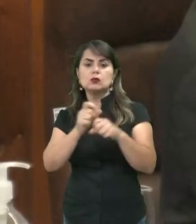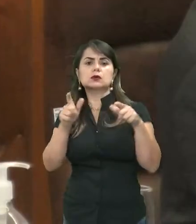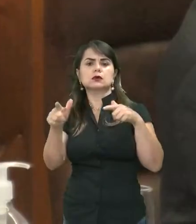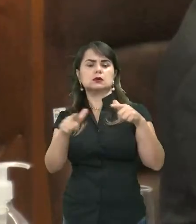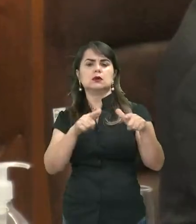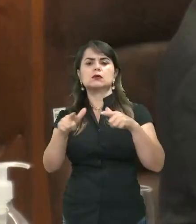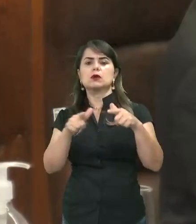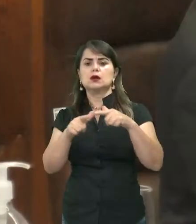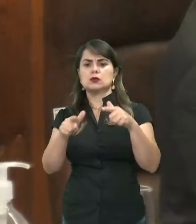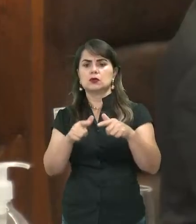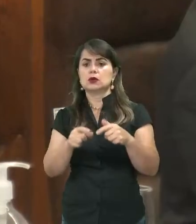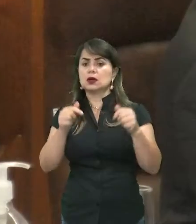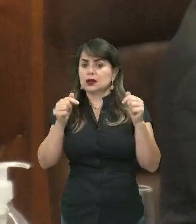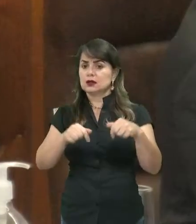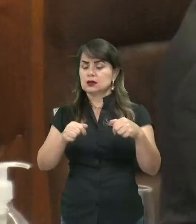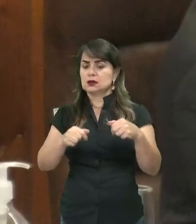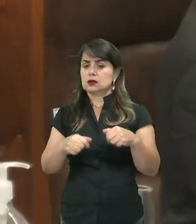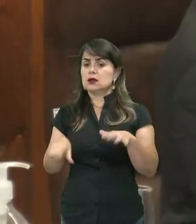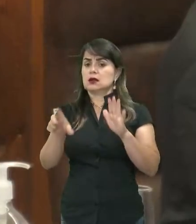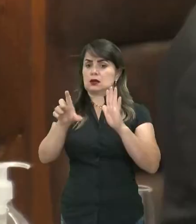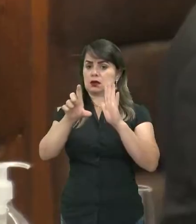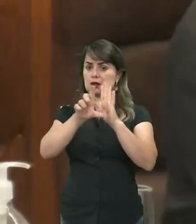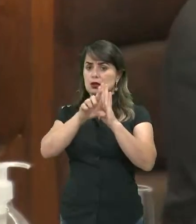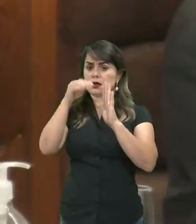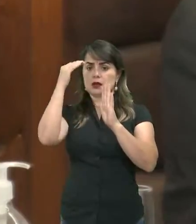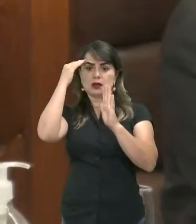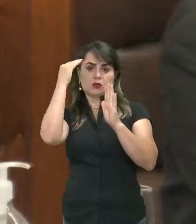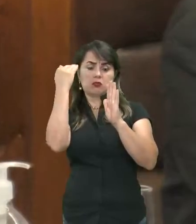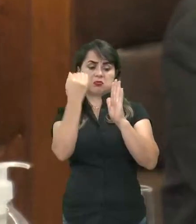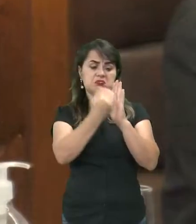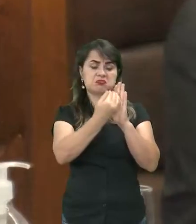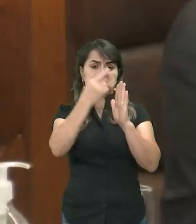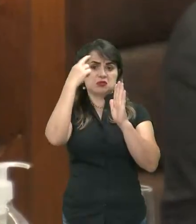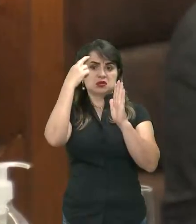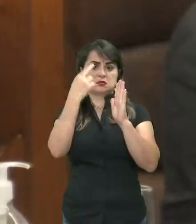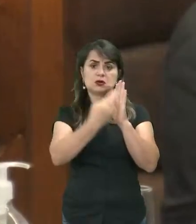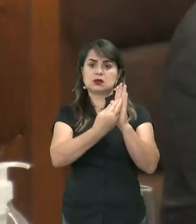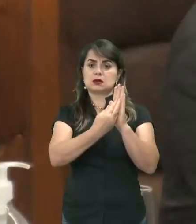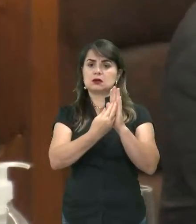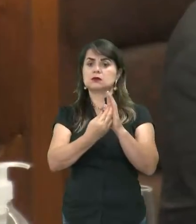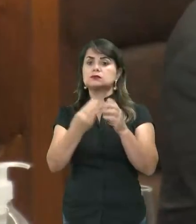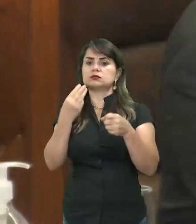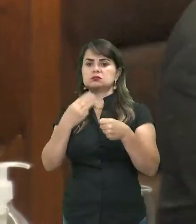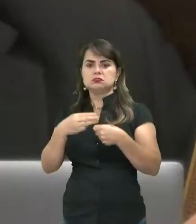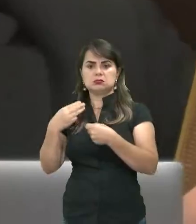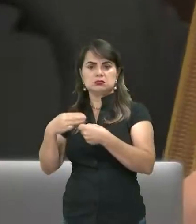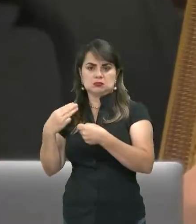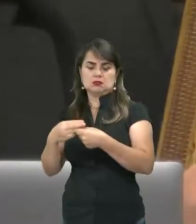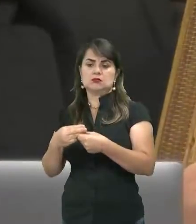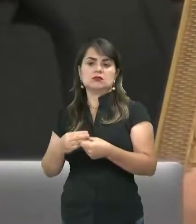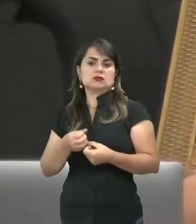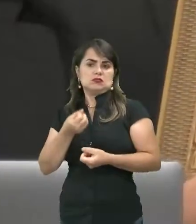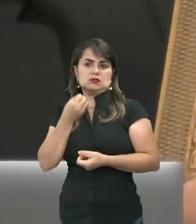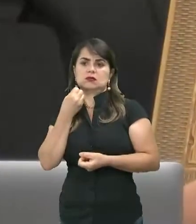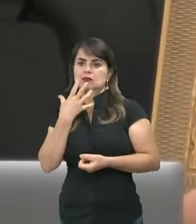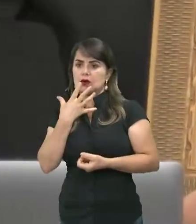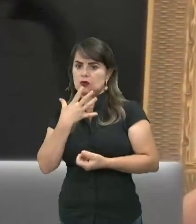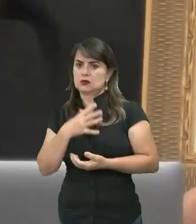vereador Mário Coraine, que deixa o legislativo após anos como vereador. Então, no momento que nós